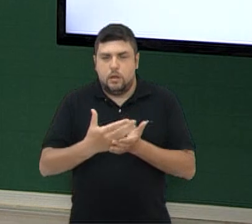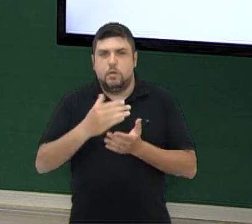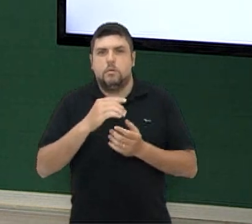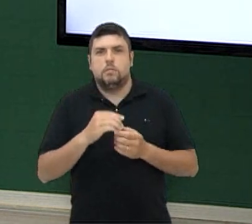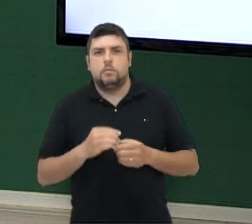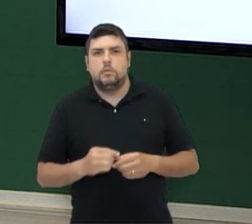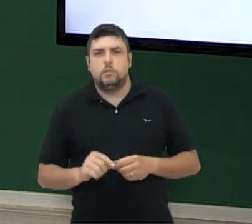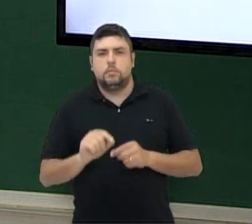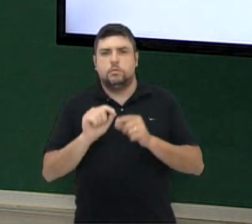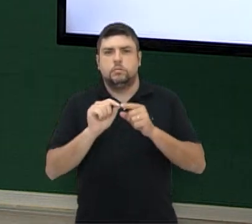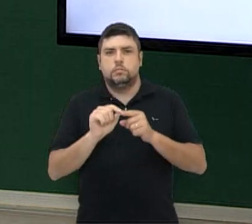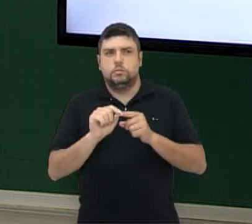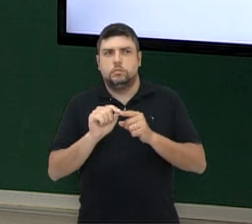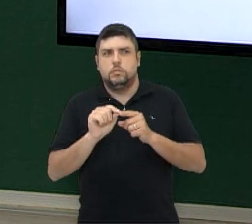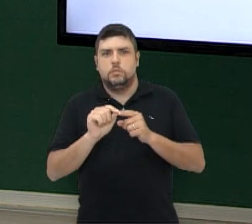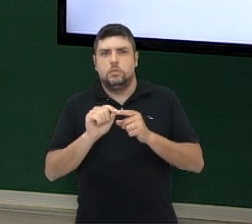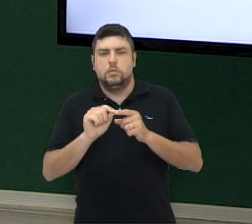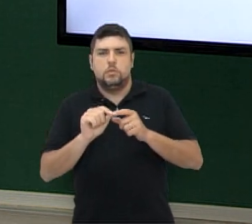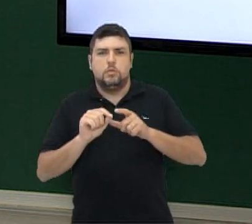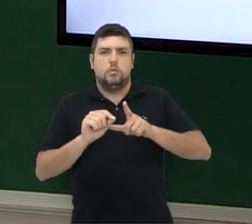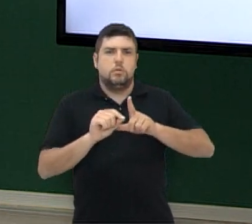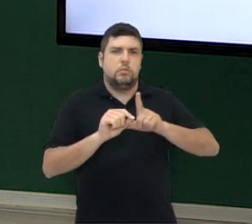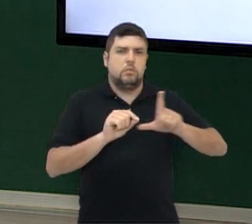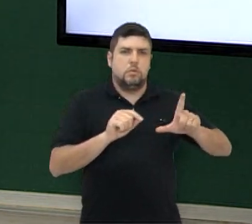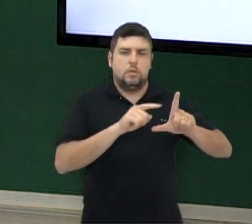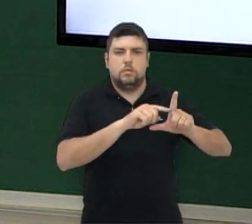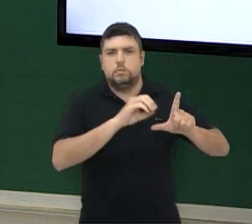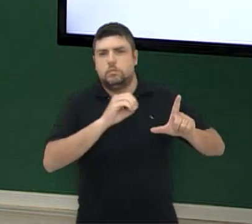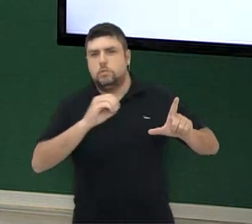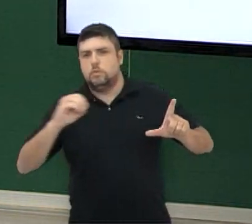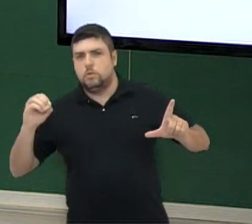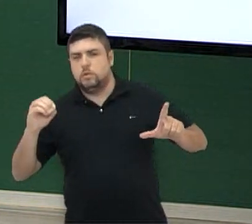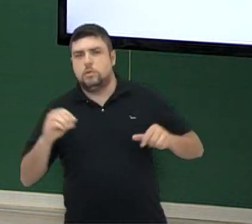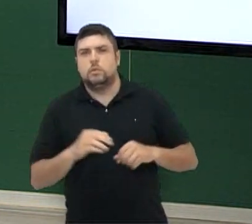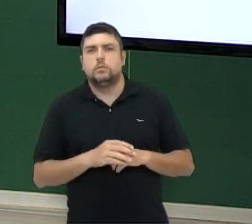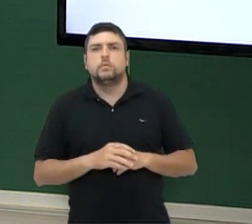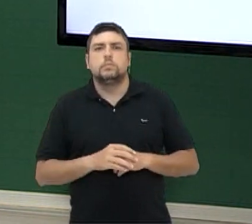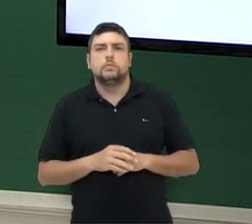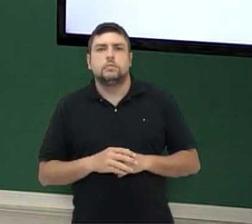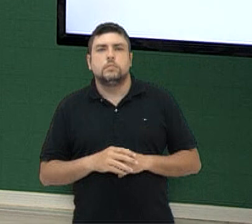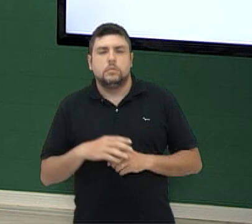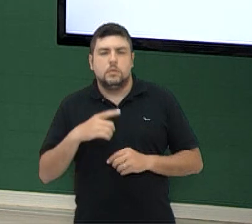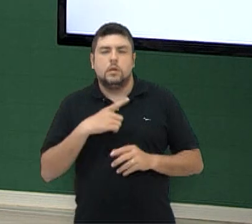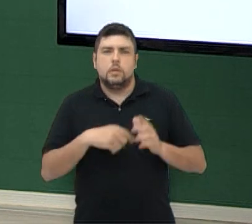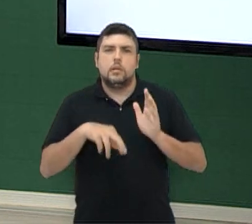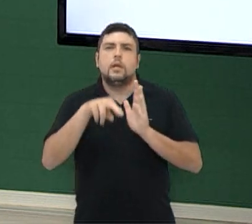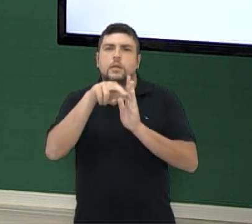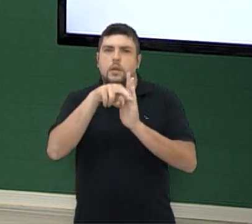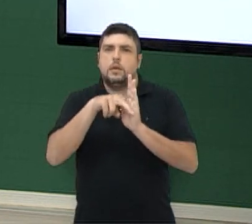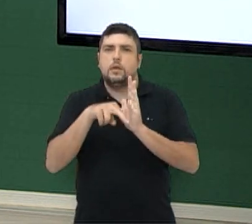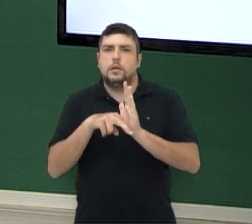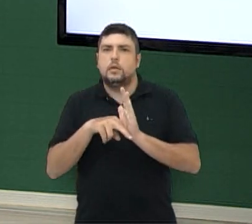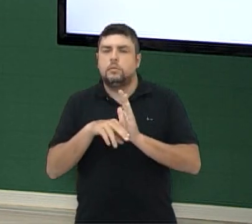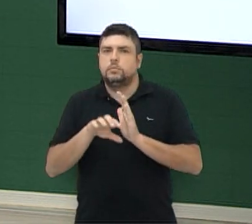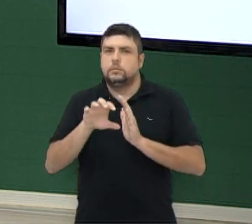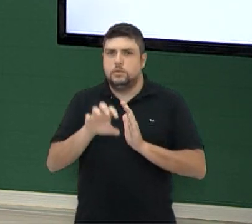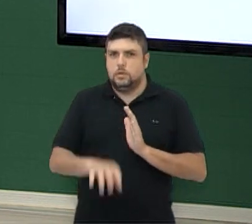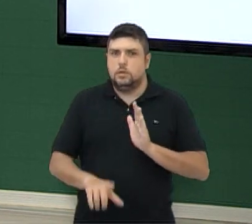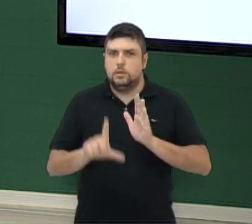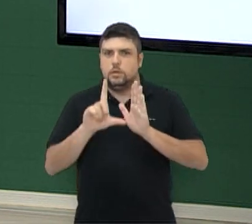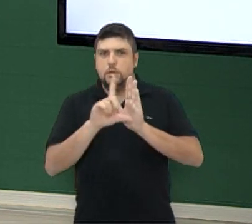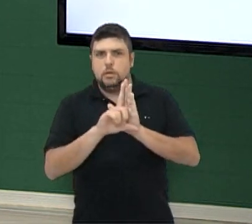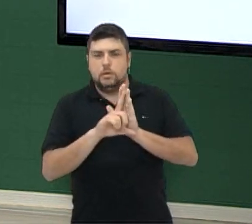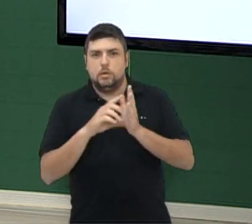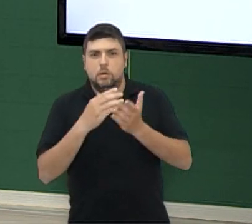do leste para o oeste, certo? Existe uma norma, existe toda uma regra para poder fazer isso aqui, certo? Então, por isso que começa do